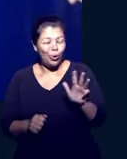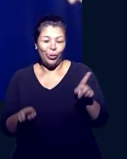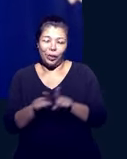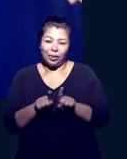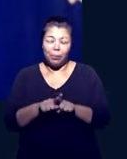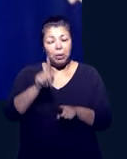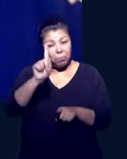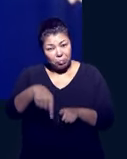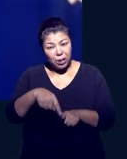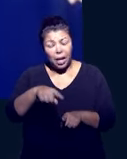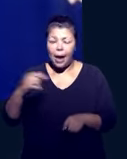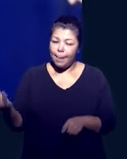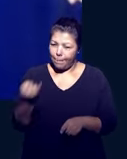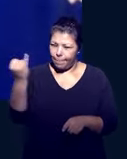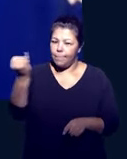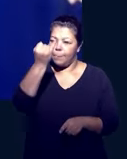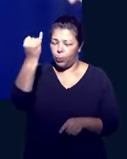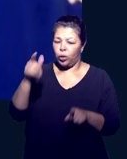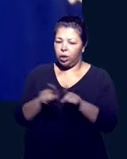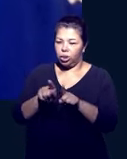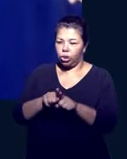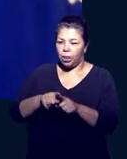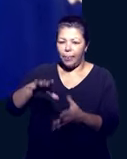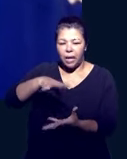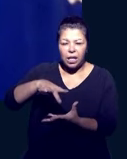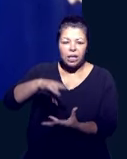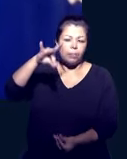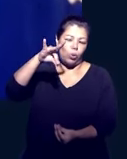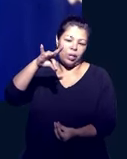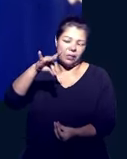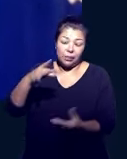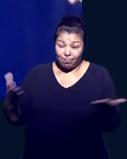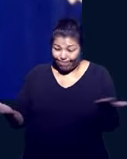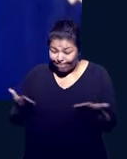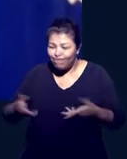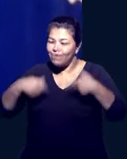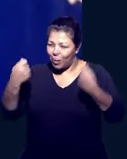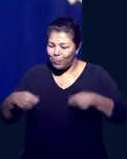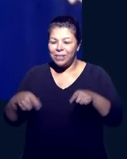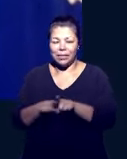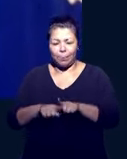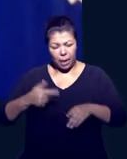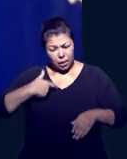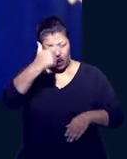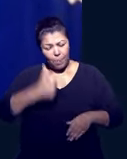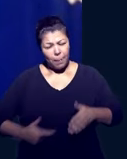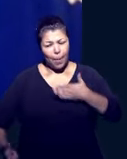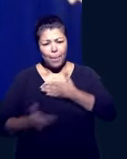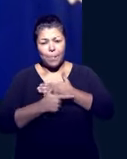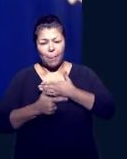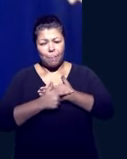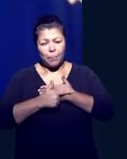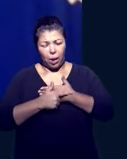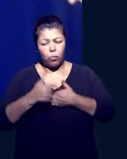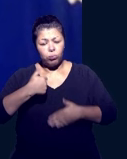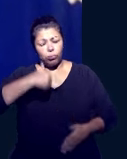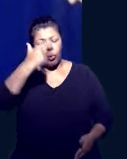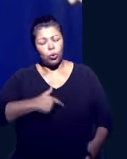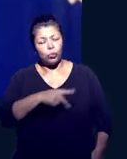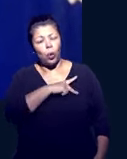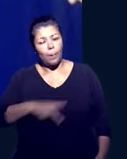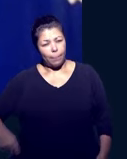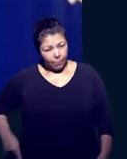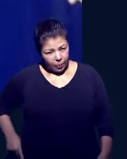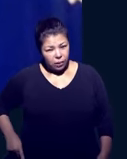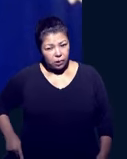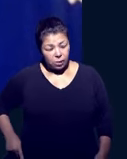democracia e ela precisa ser respeitada nessa atual legislatura também então esse é o meu papel como presidente do senado e eu não vou admitir que me